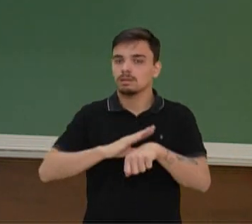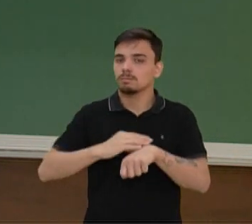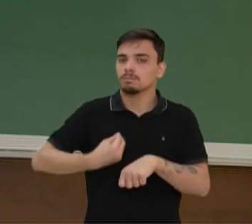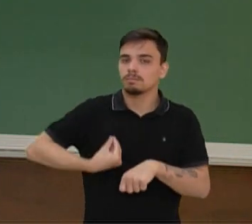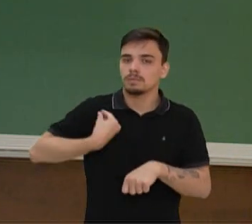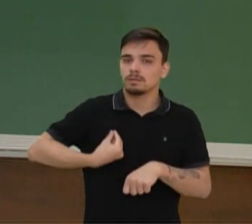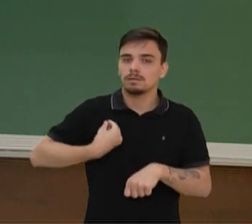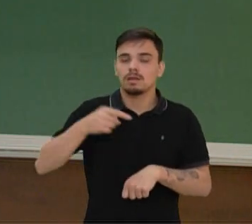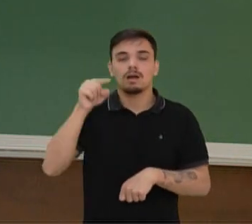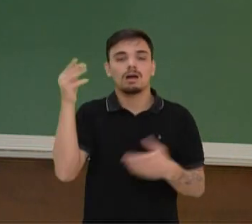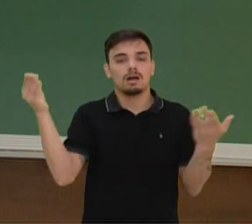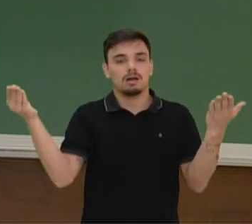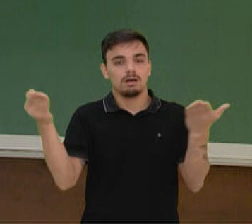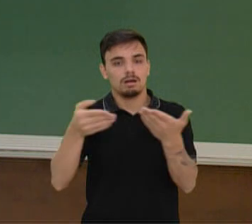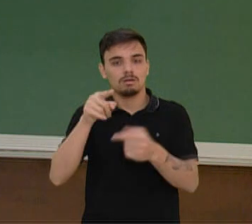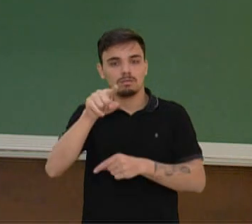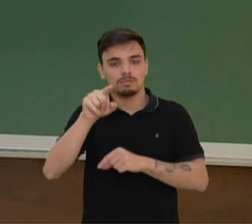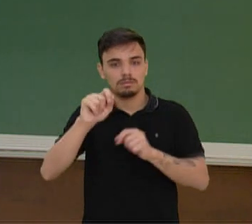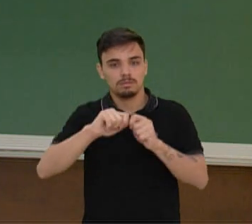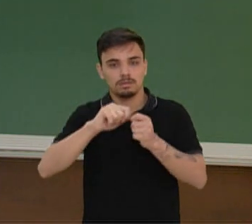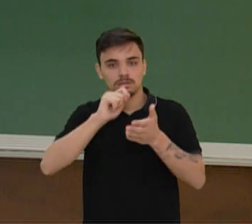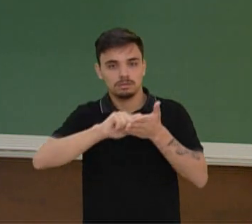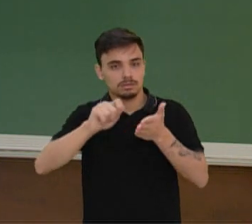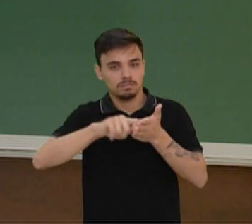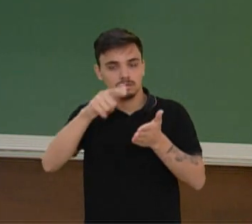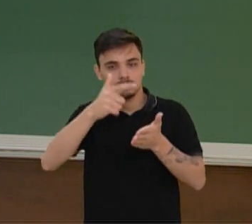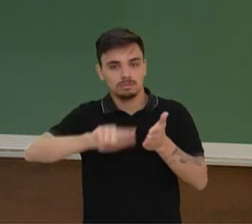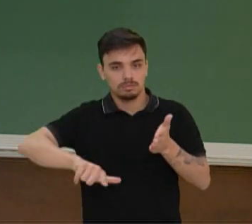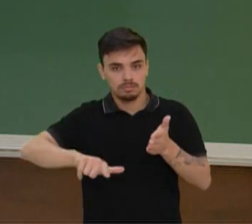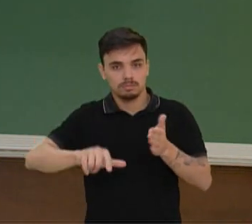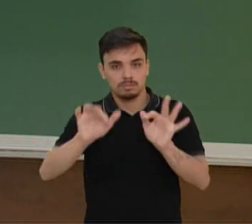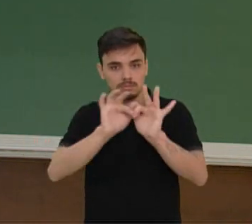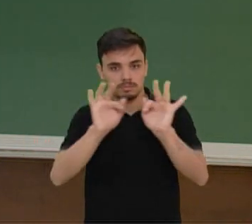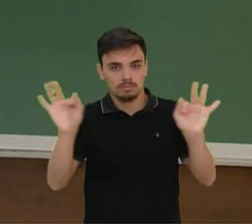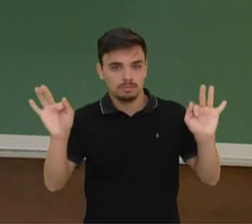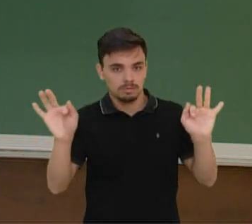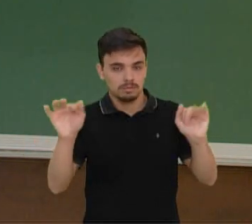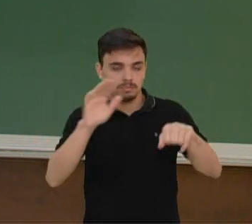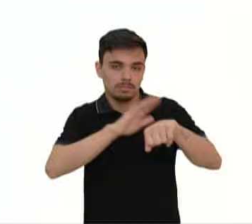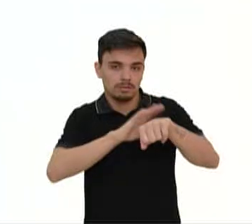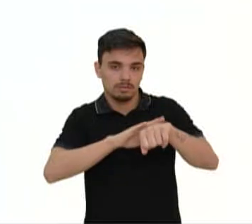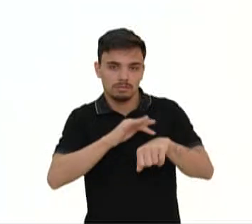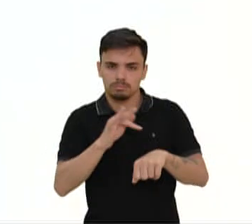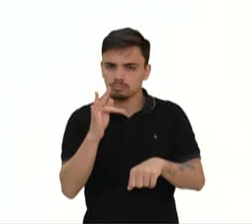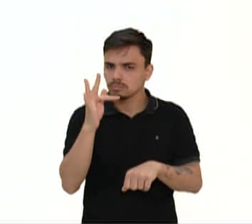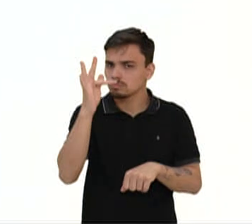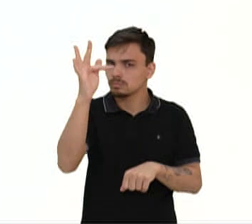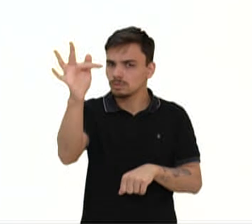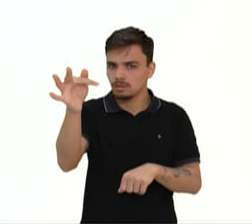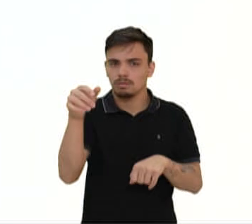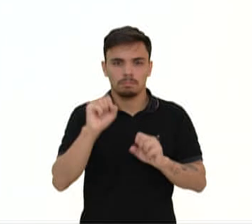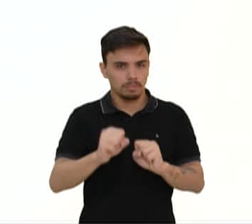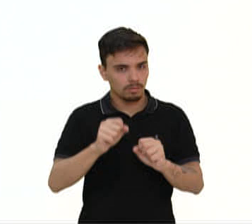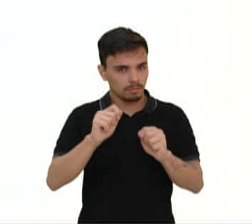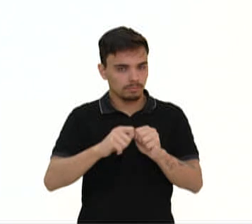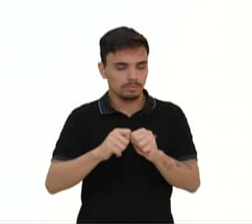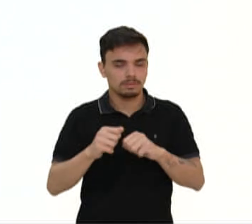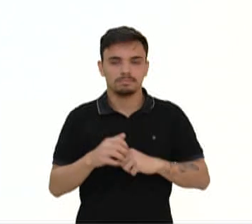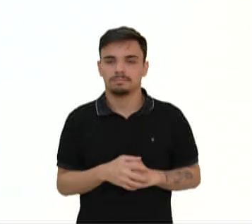vai reescrever essas frases para o tempo futuro. Vamos lá fazer?